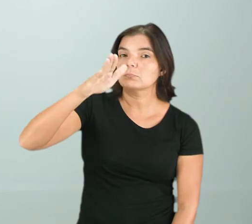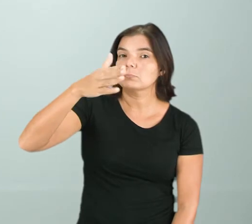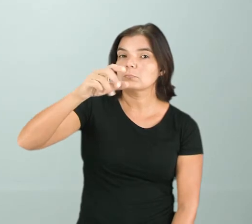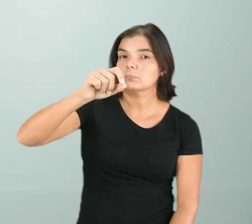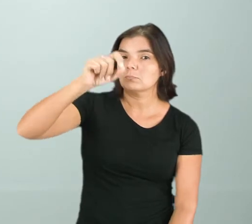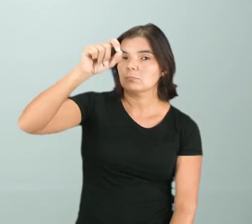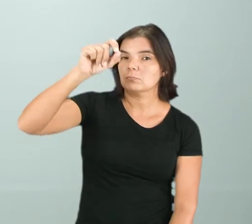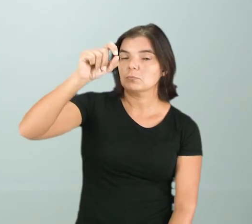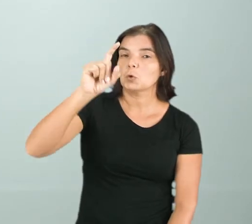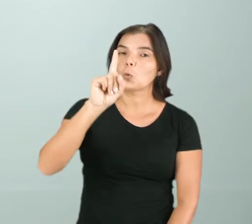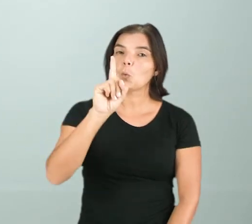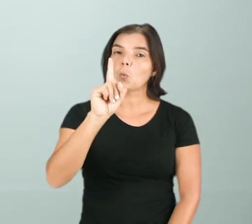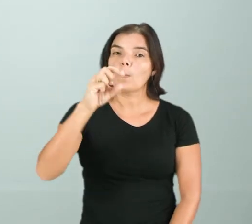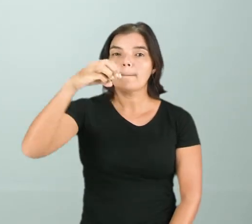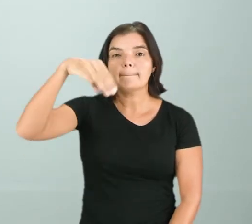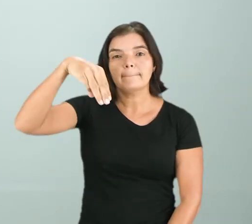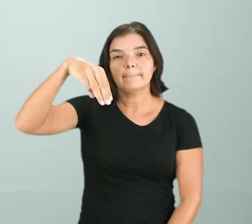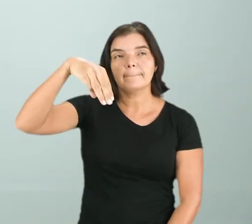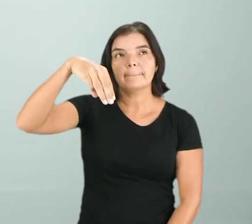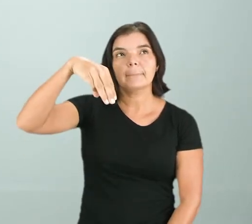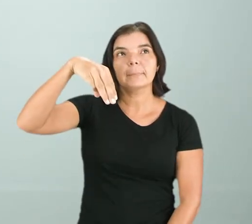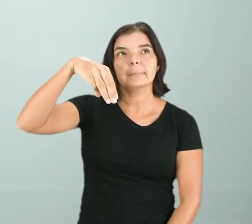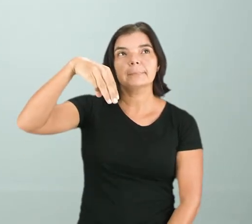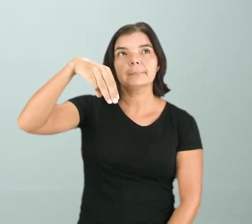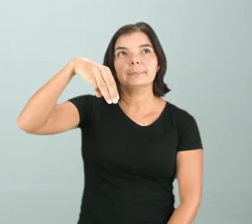Aqui, 1 metro e, ó,